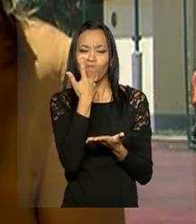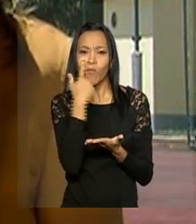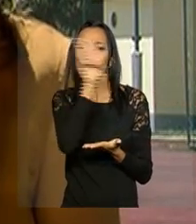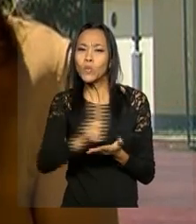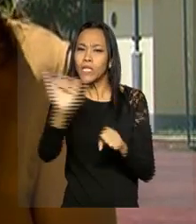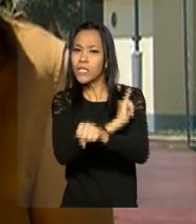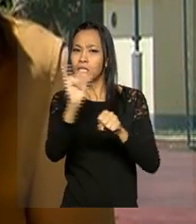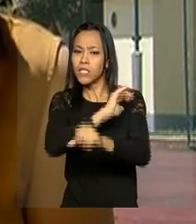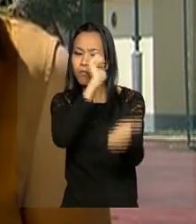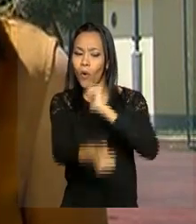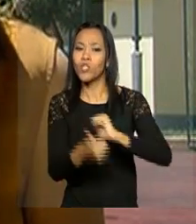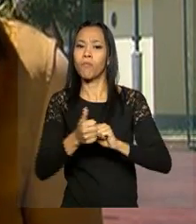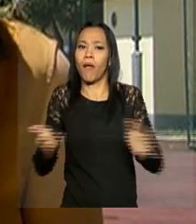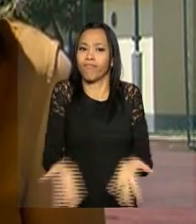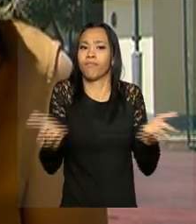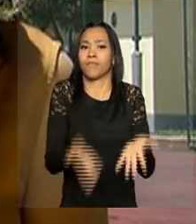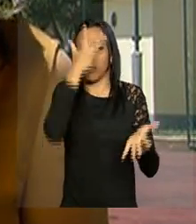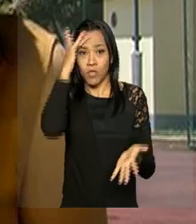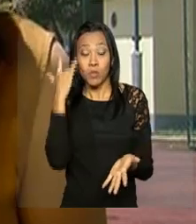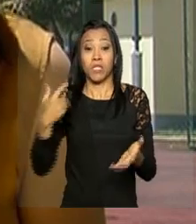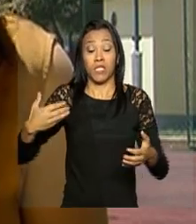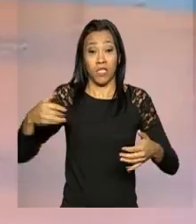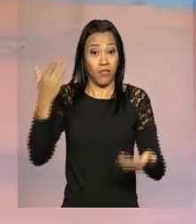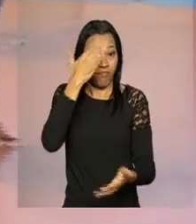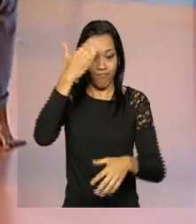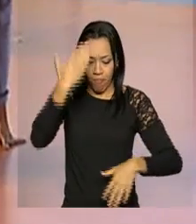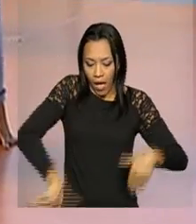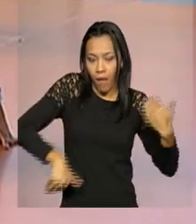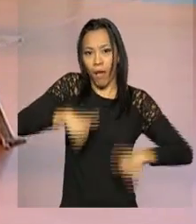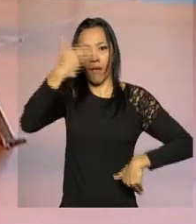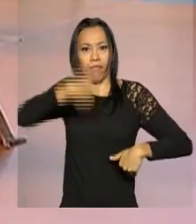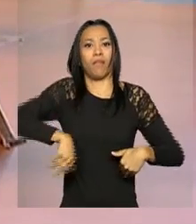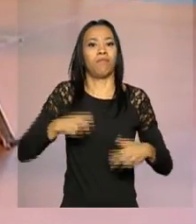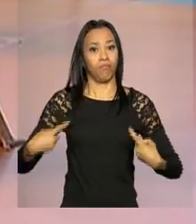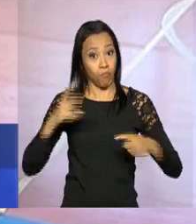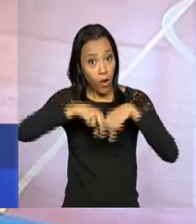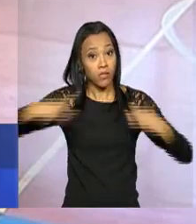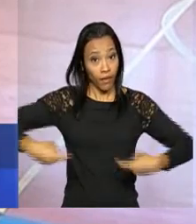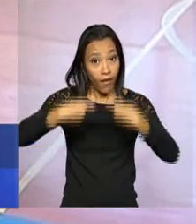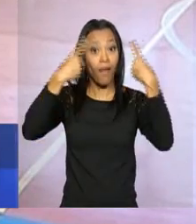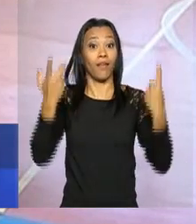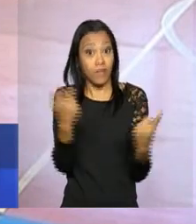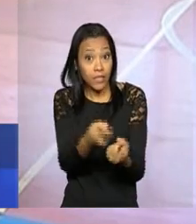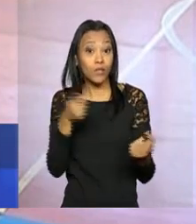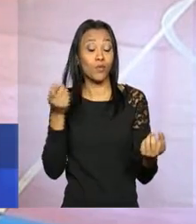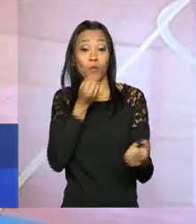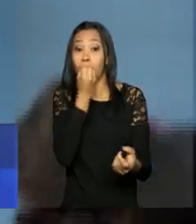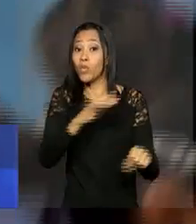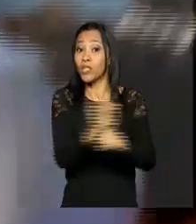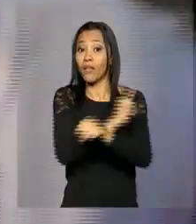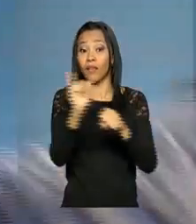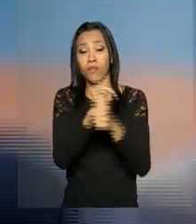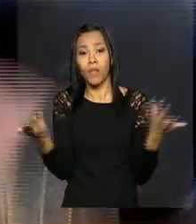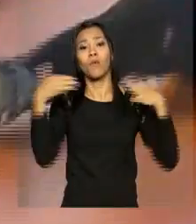reabilitação de soldados feridos na guerra. Além de recuperar a saúde, o esporte provou ser um grande aliado na inclusão social das pessoas